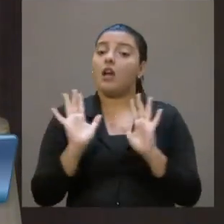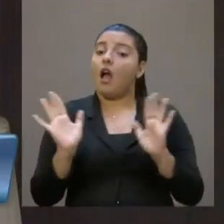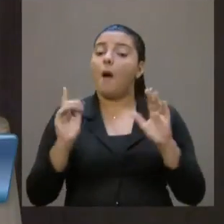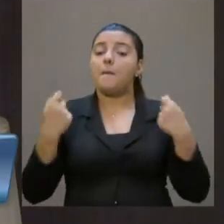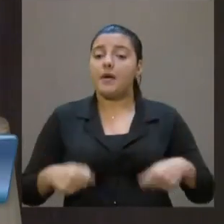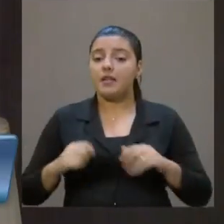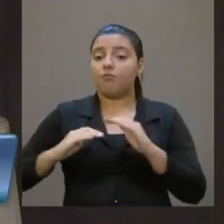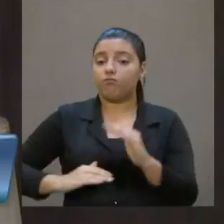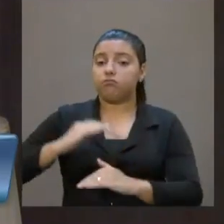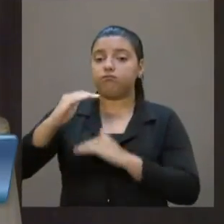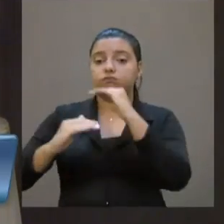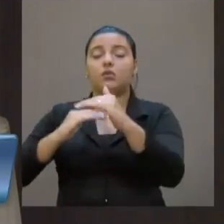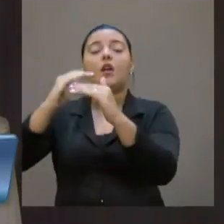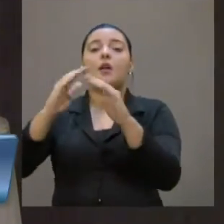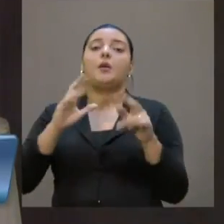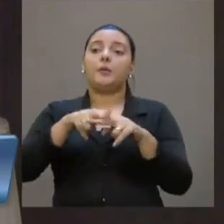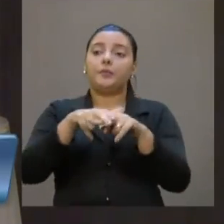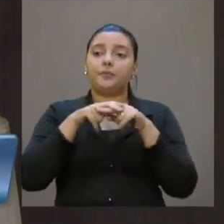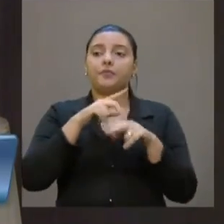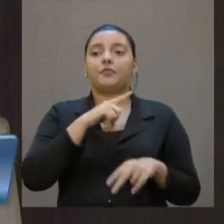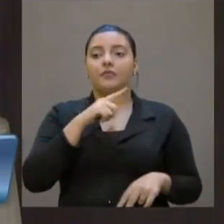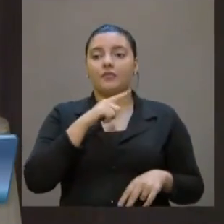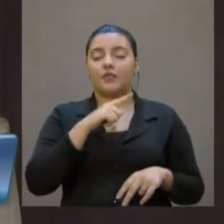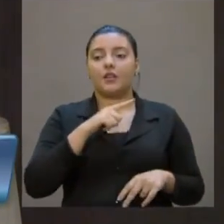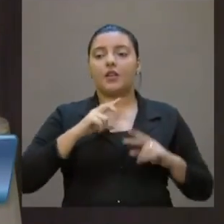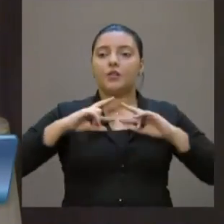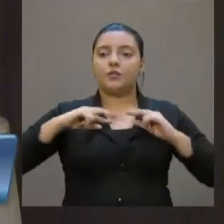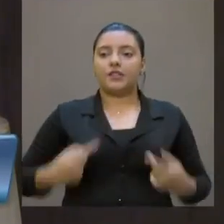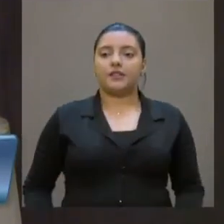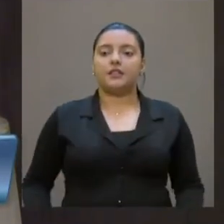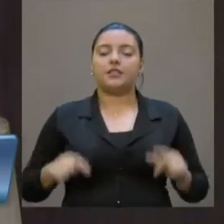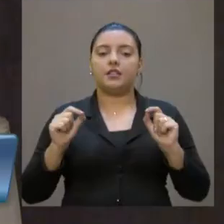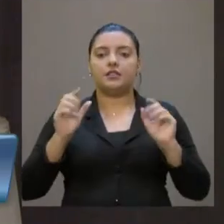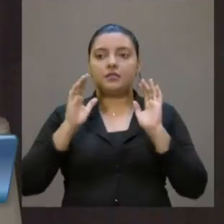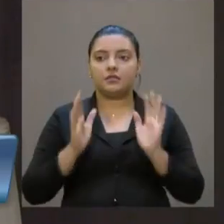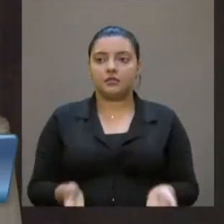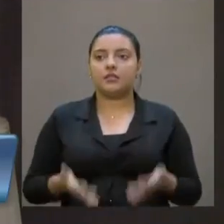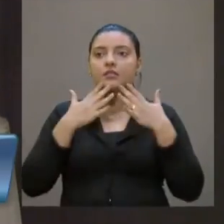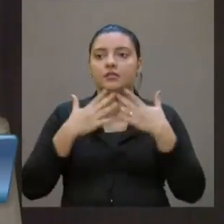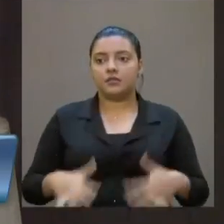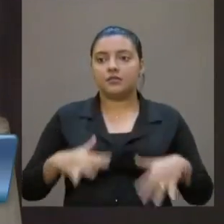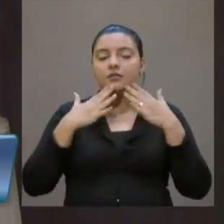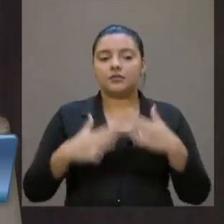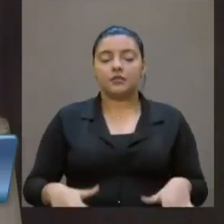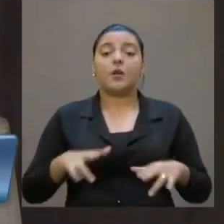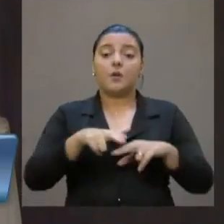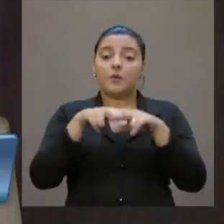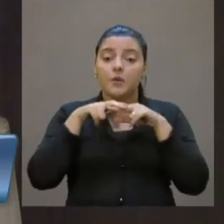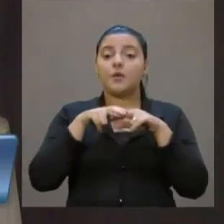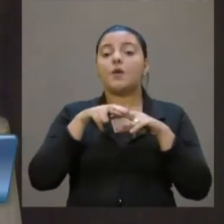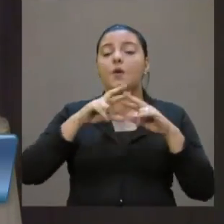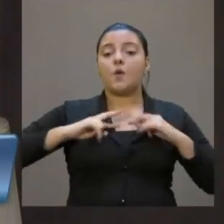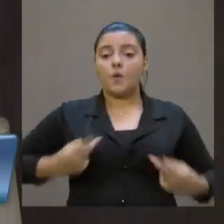nas próximas décadas, tendo em vista o ser humano mexeu tanto com a natureza, que agora a natureza está respondendo, e agora os seres humanos